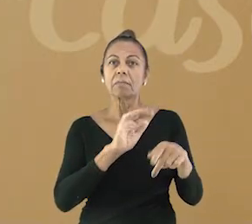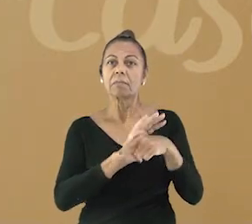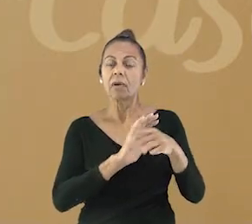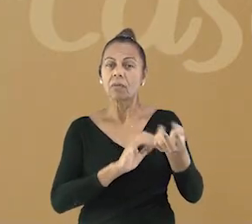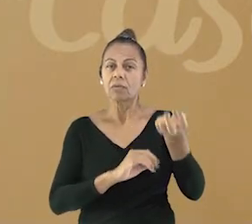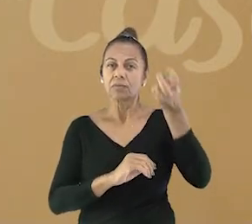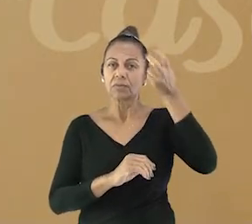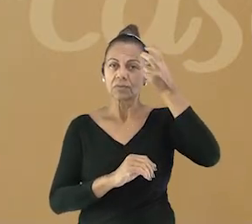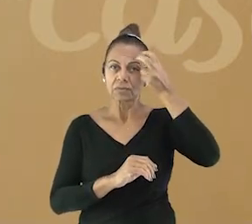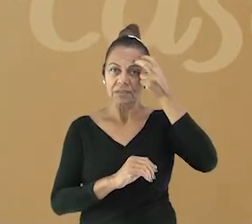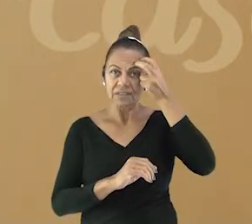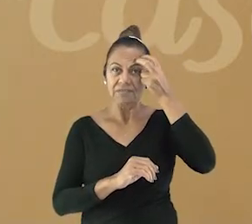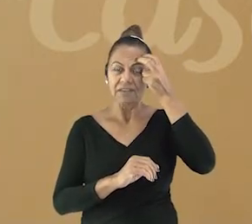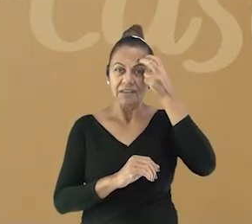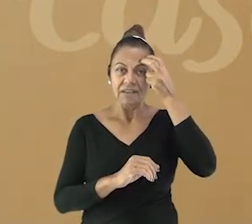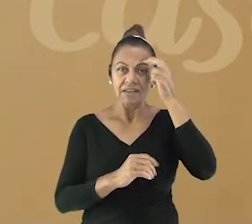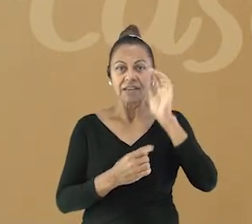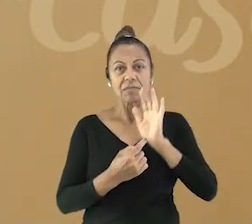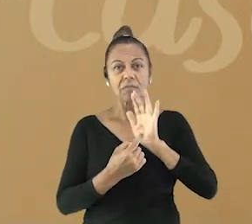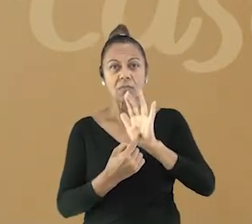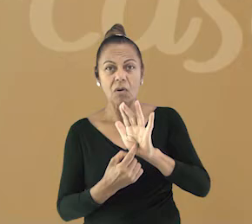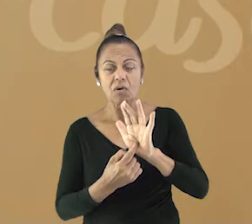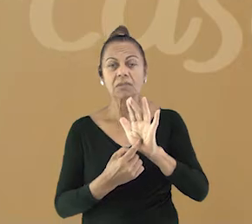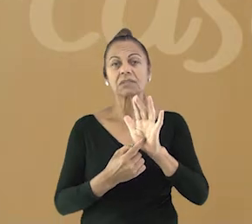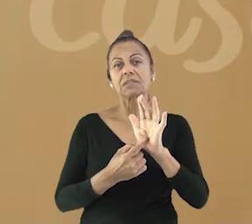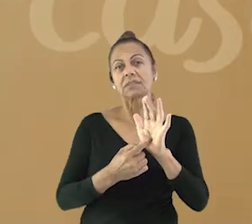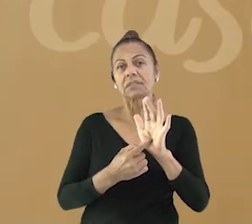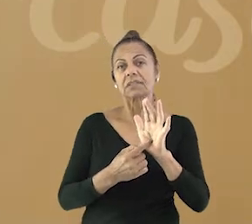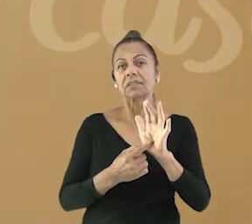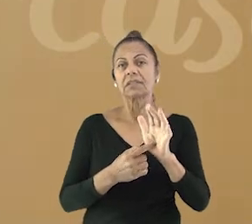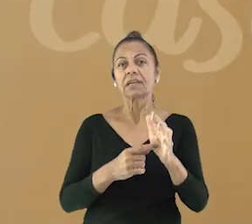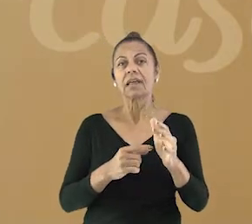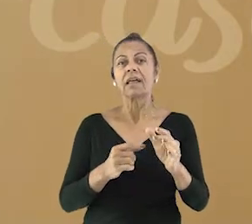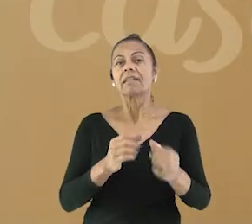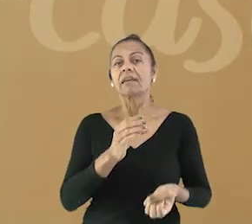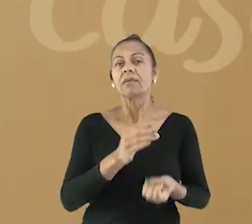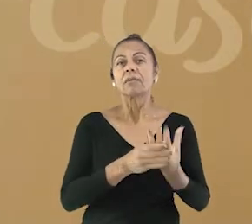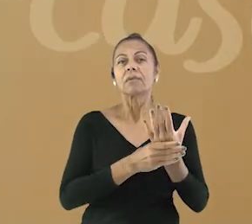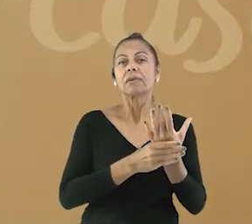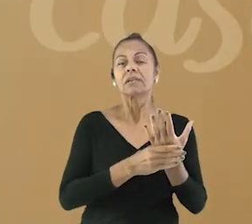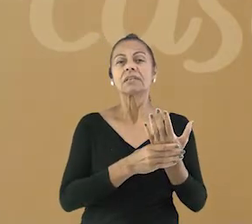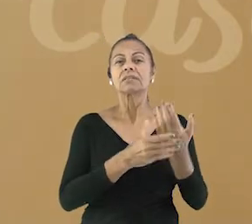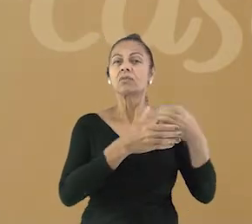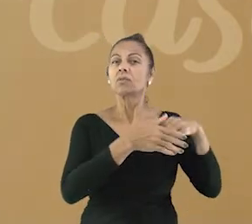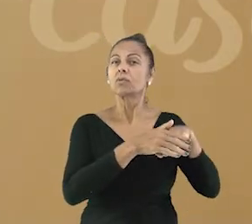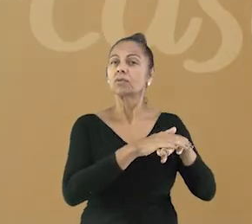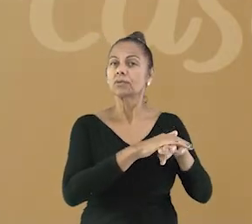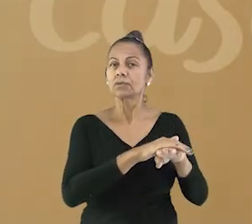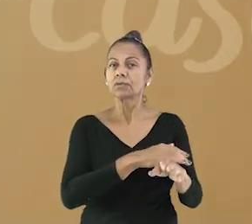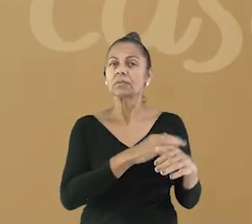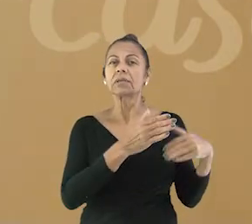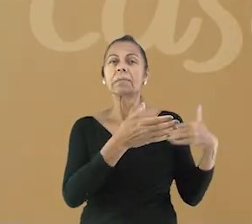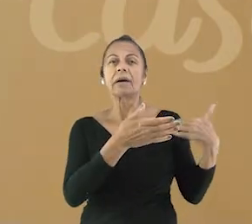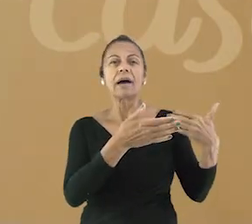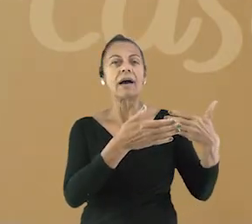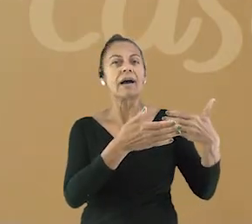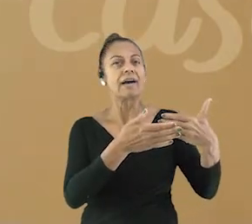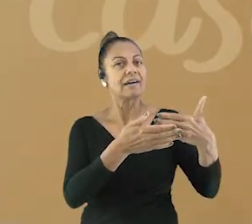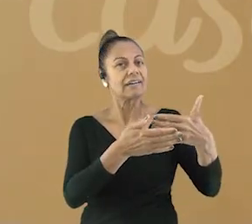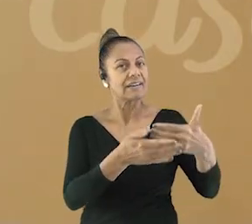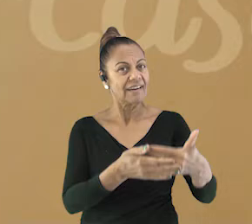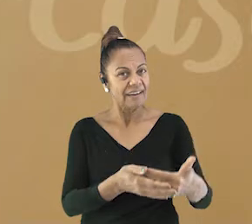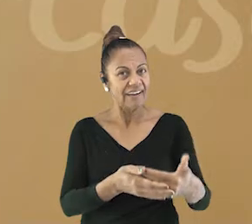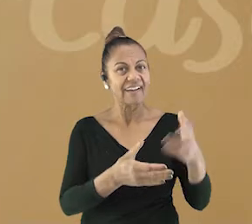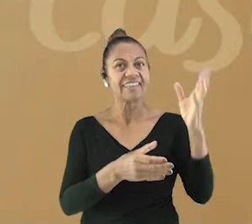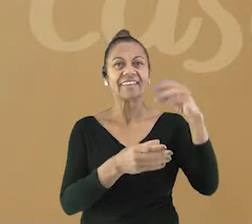elas se expressam usando aquele adorno de cabeça, que é o turbante ou o véu, e que tem origens em um costume que, com